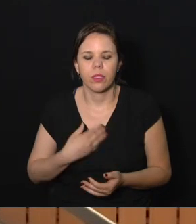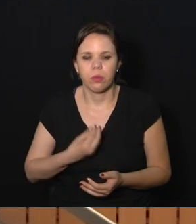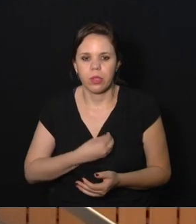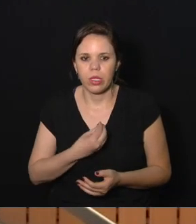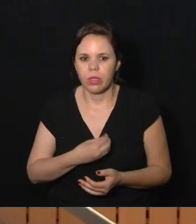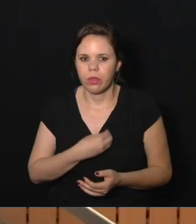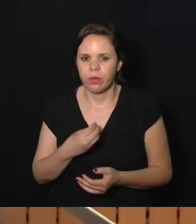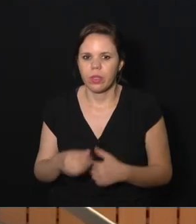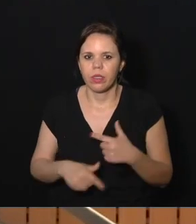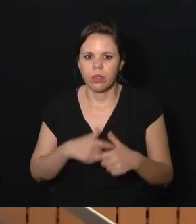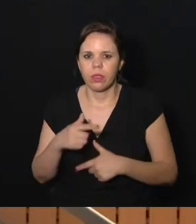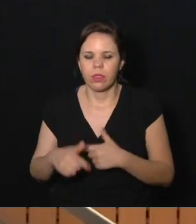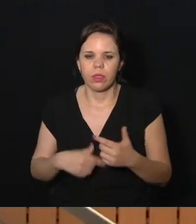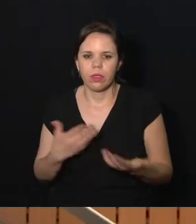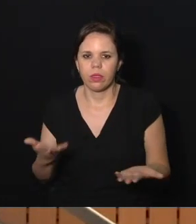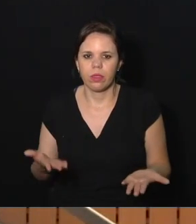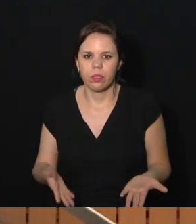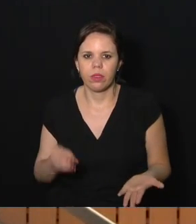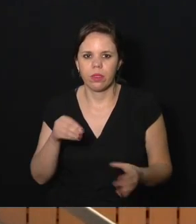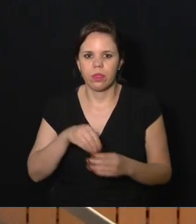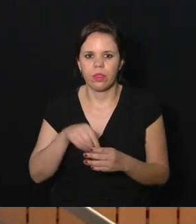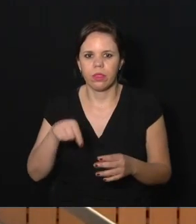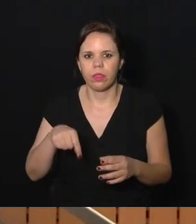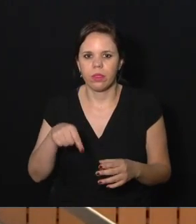como jornalista eu passei aqui.